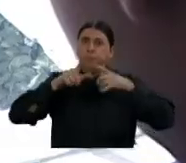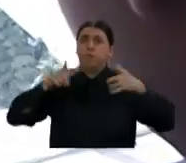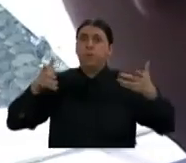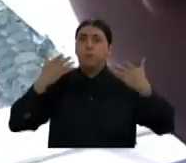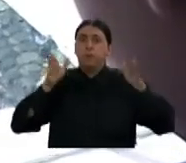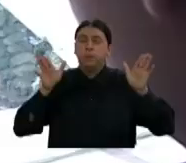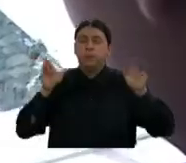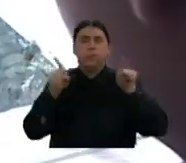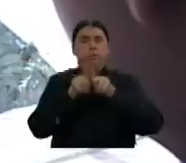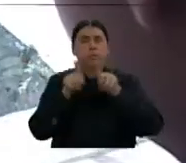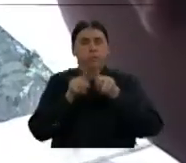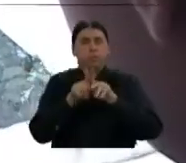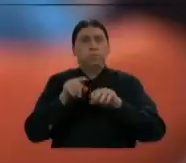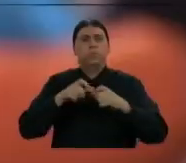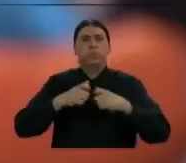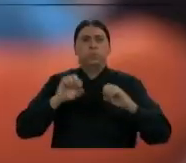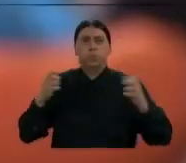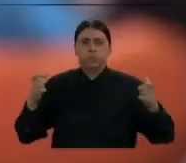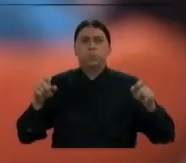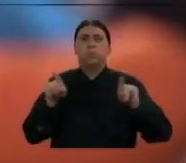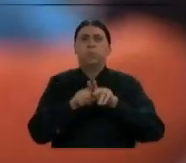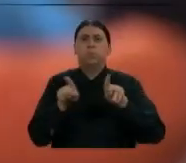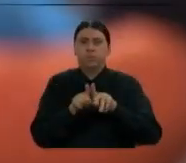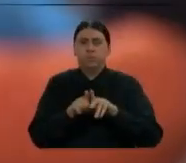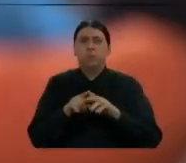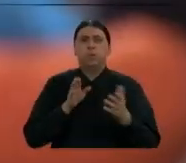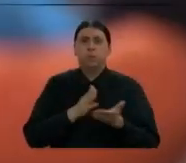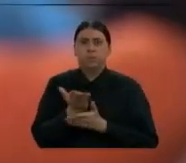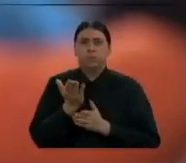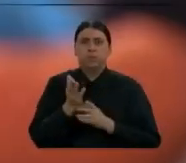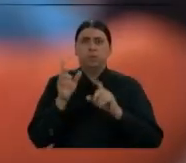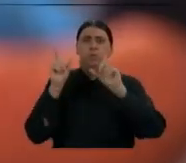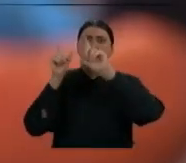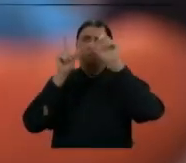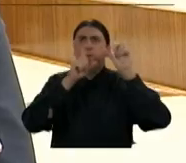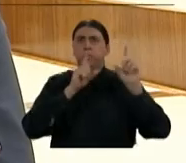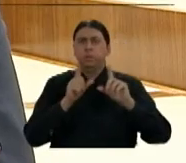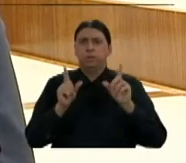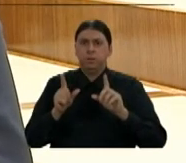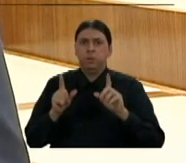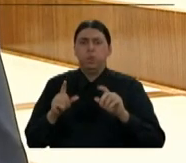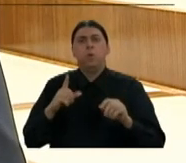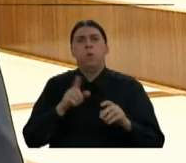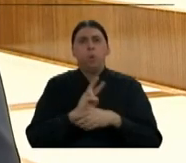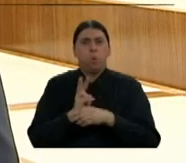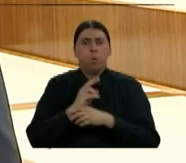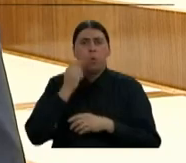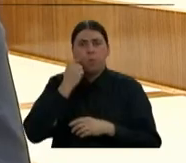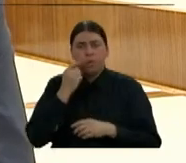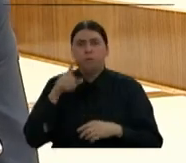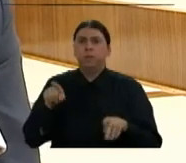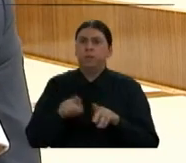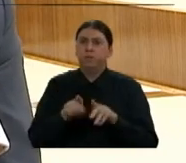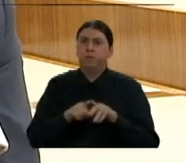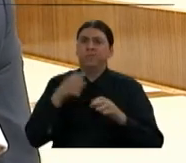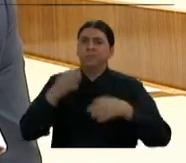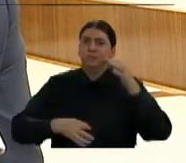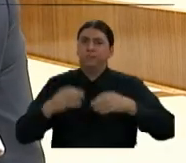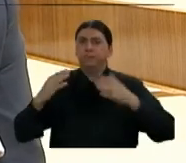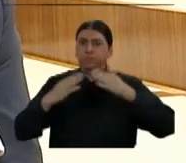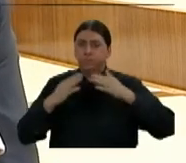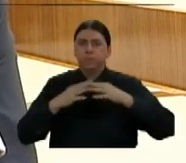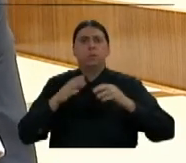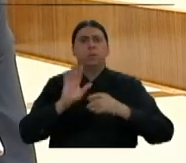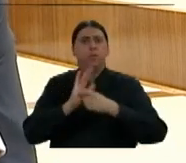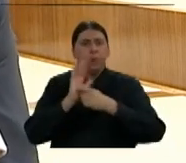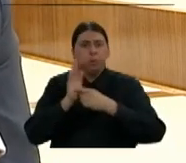estão prontas para serem adotadas por meio de uma exposição controlada e na comarca de porto alegre a gente começou a fazer vídeos